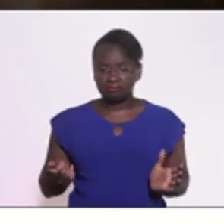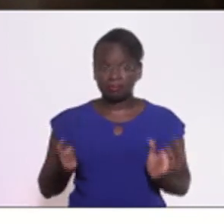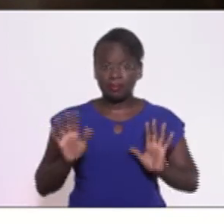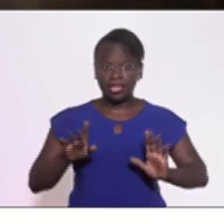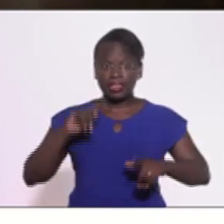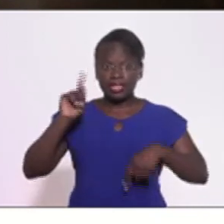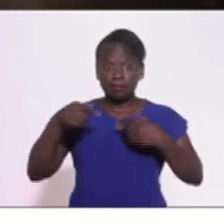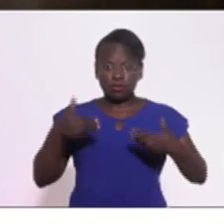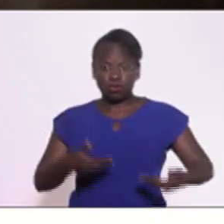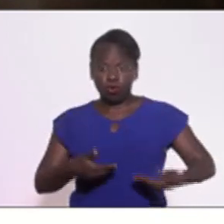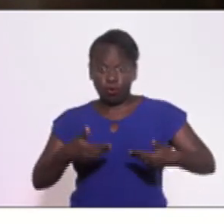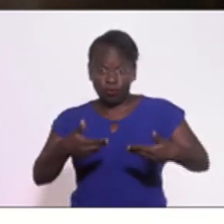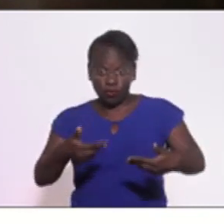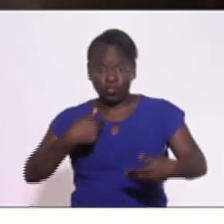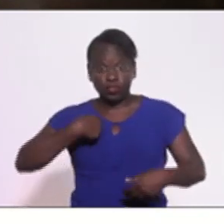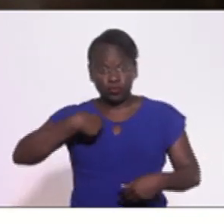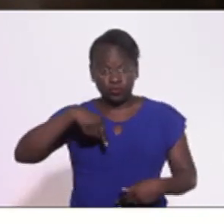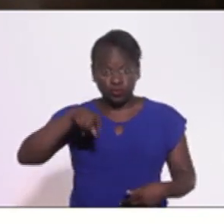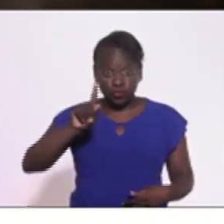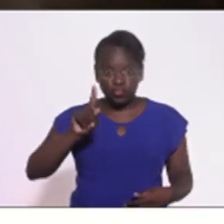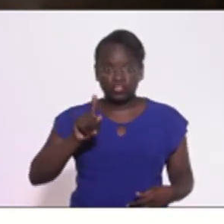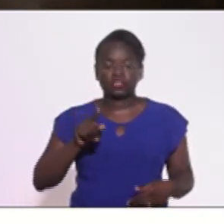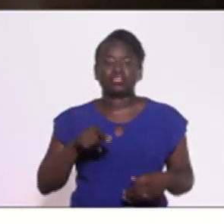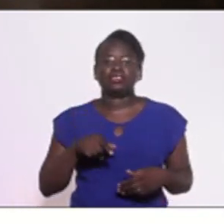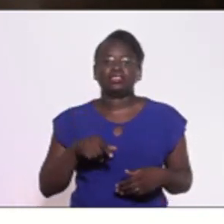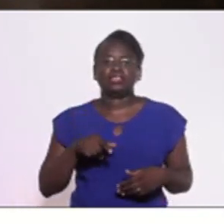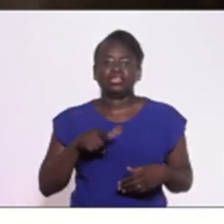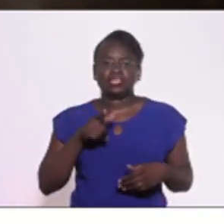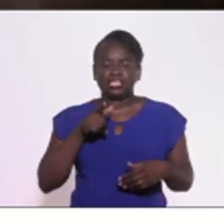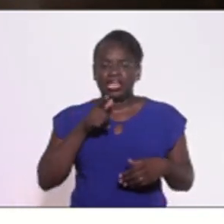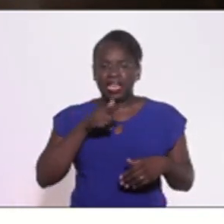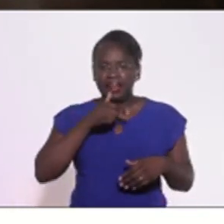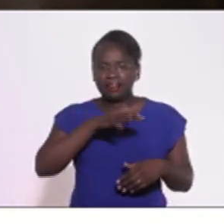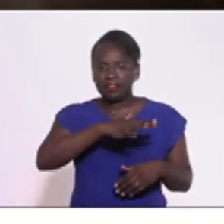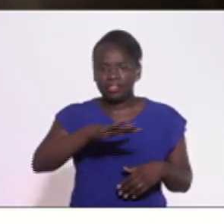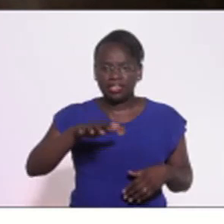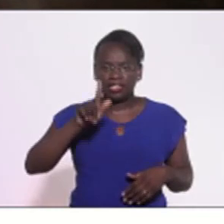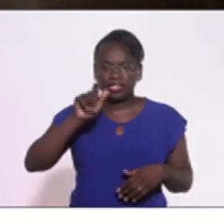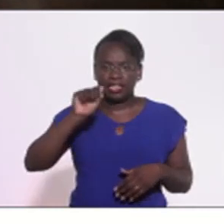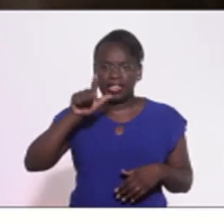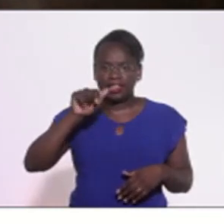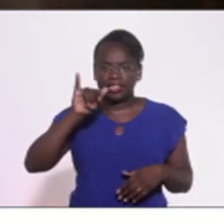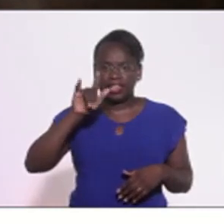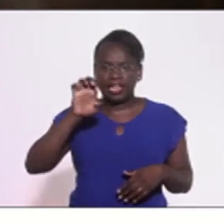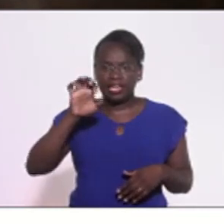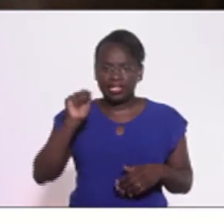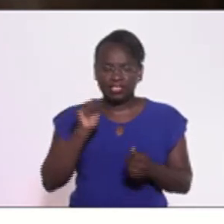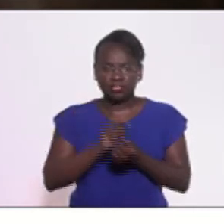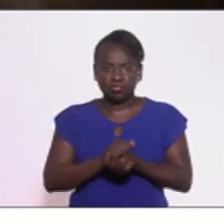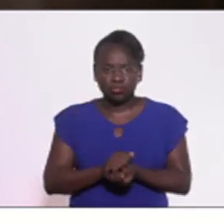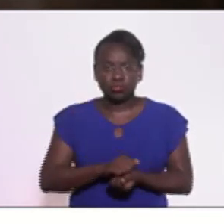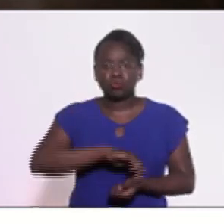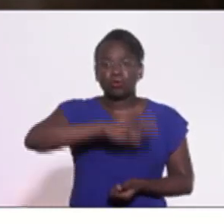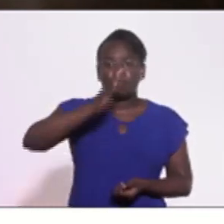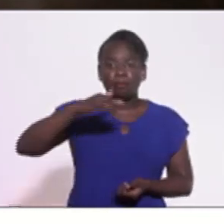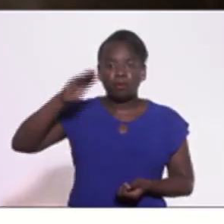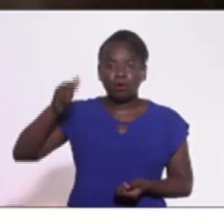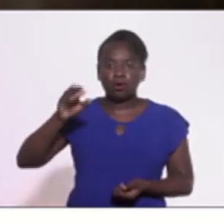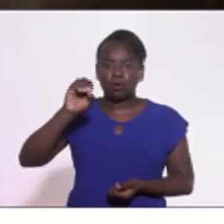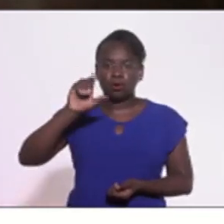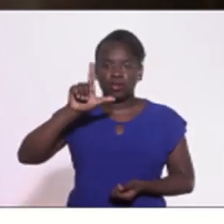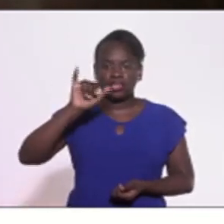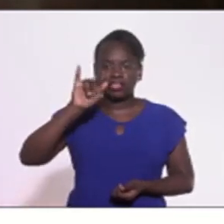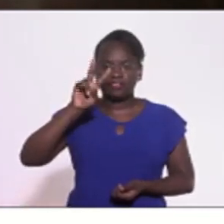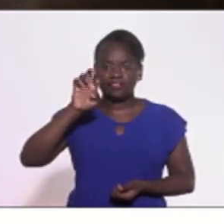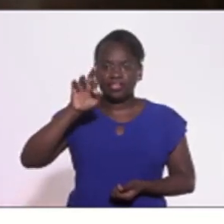ele me leva, e nós atravessamos o Mar da Galileia juntos, e nós fomos no Monte das